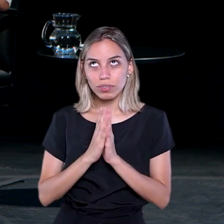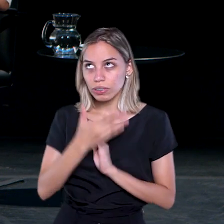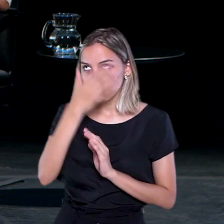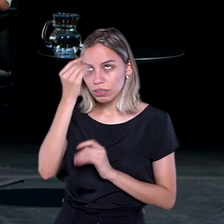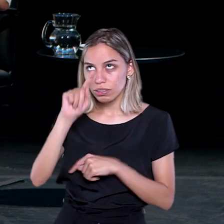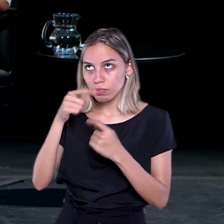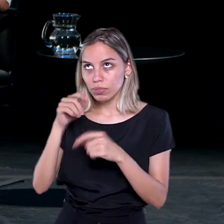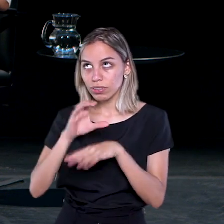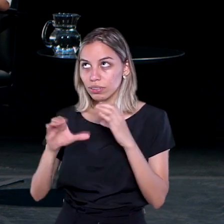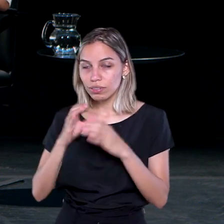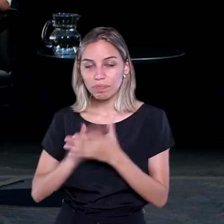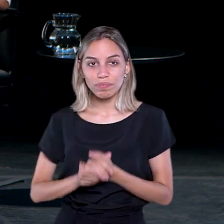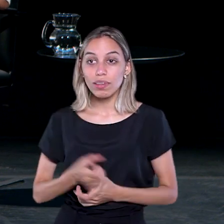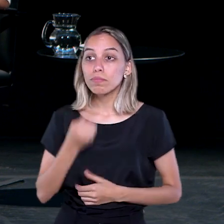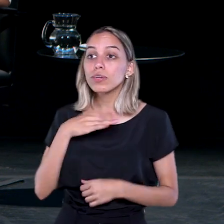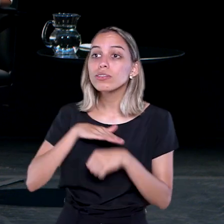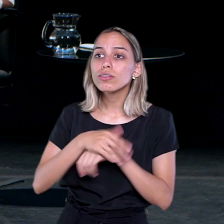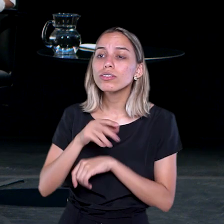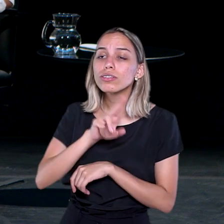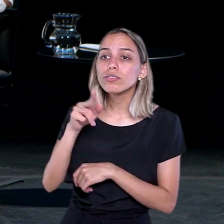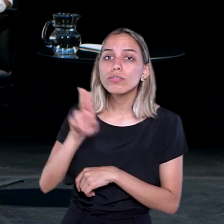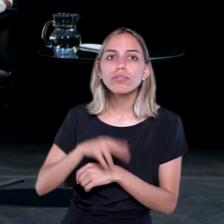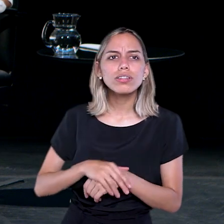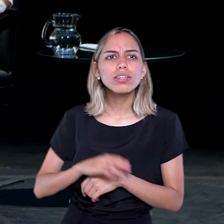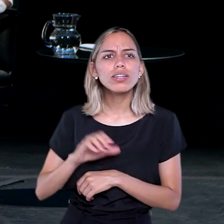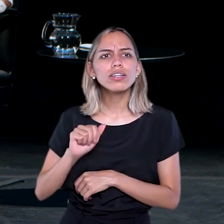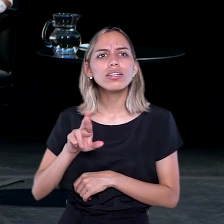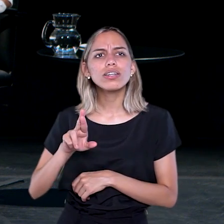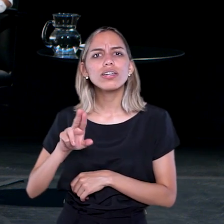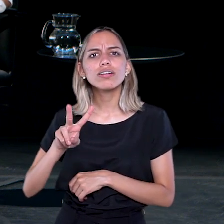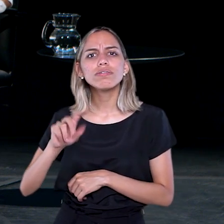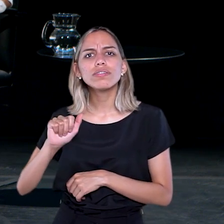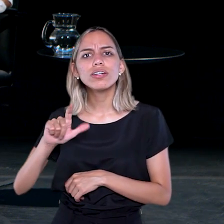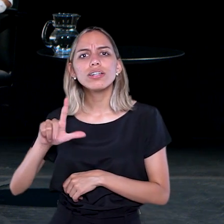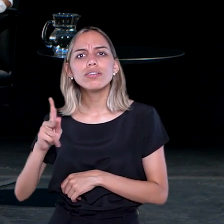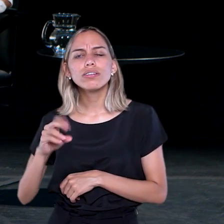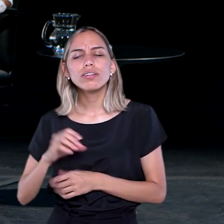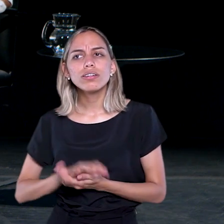branquitude, não são exclusividade e monopólio da Europa.